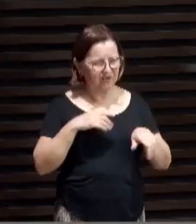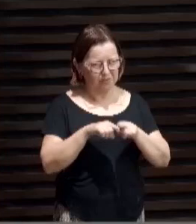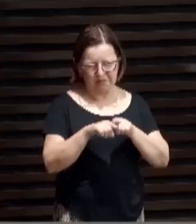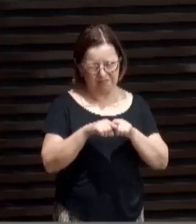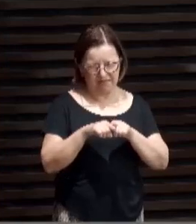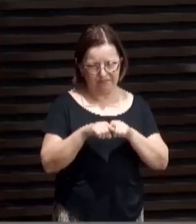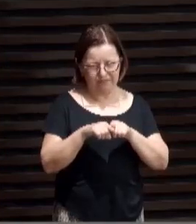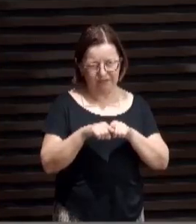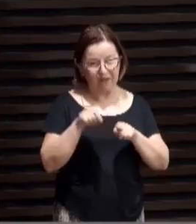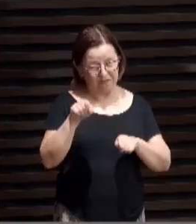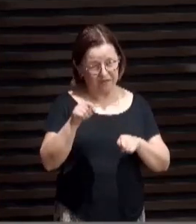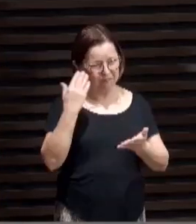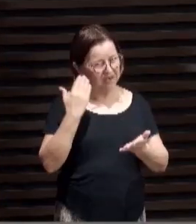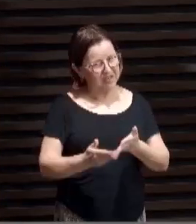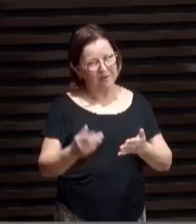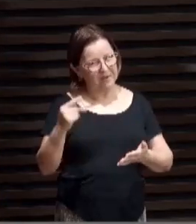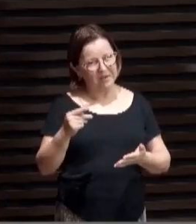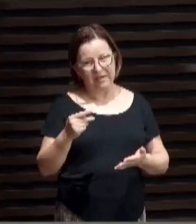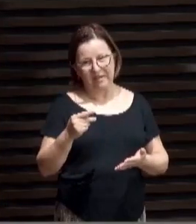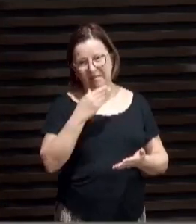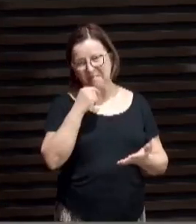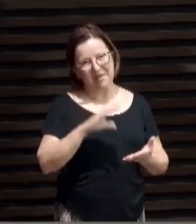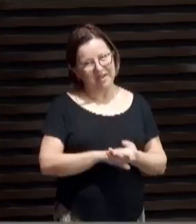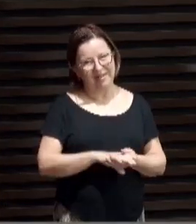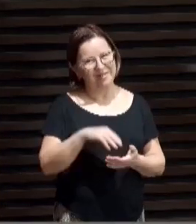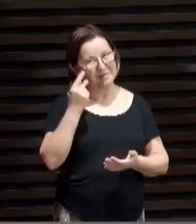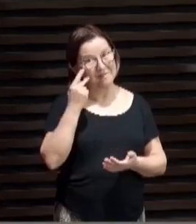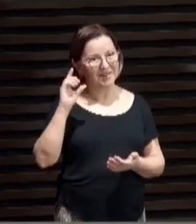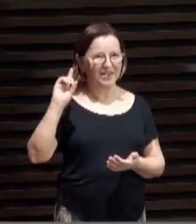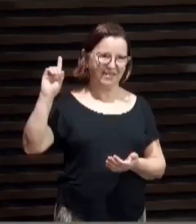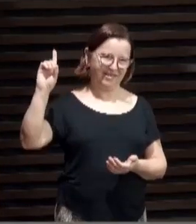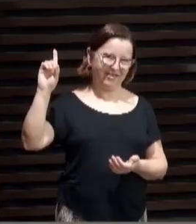A senhora perdeu o seu marido para Deus.